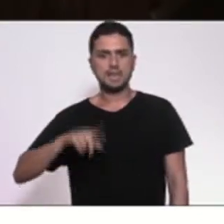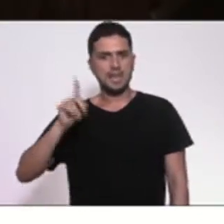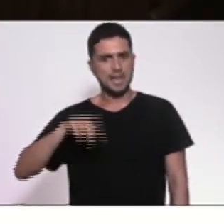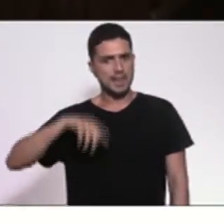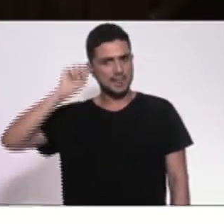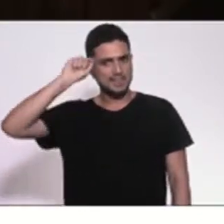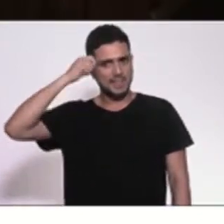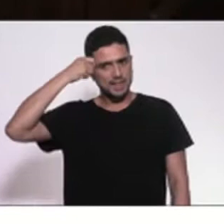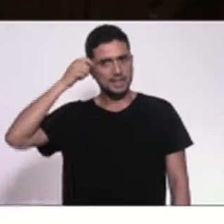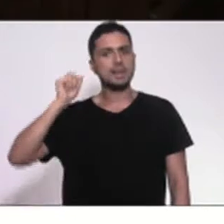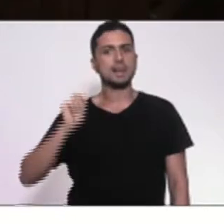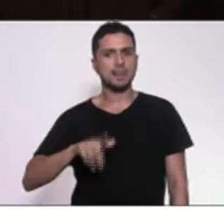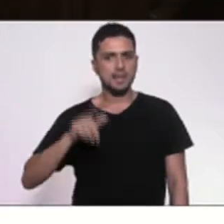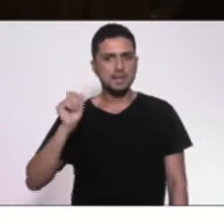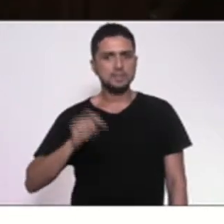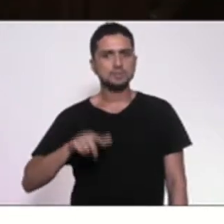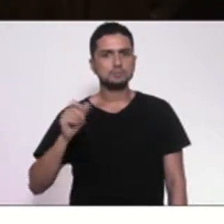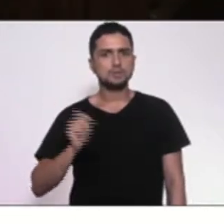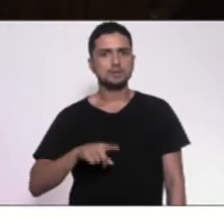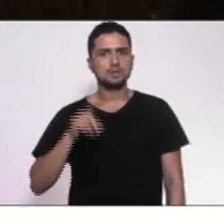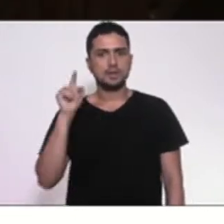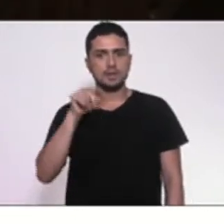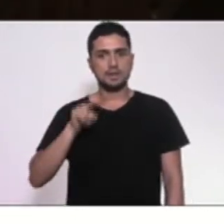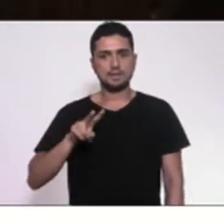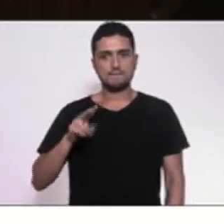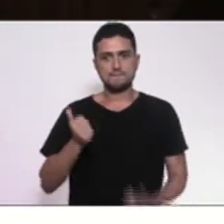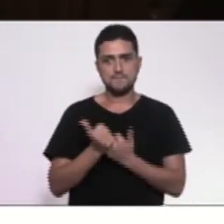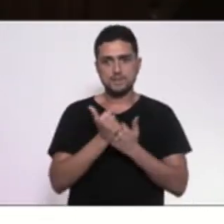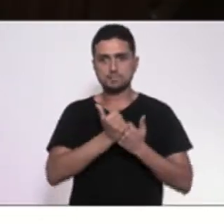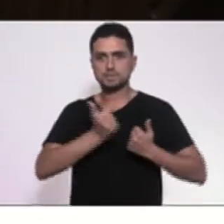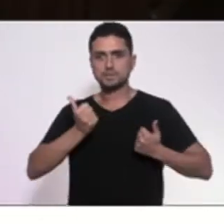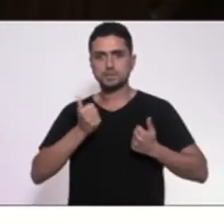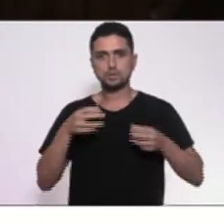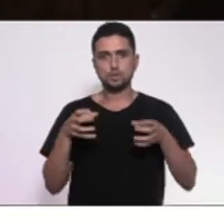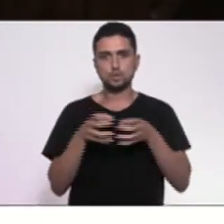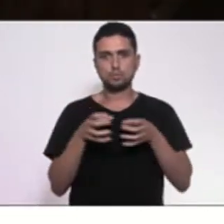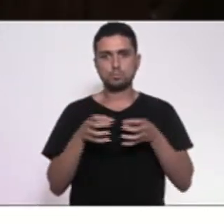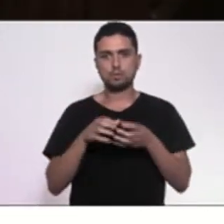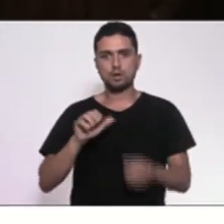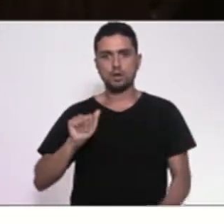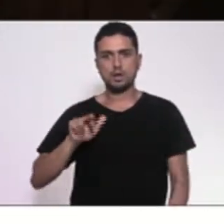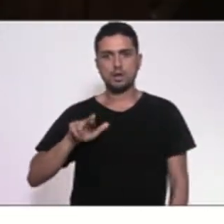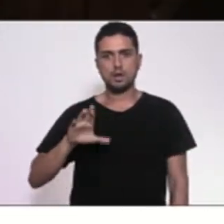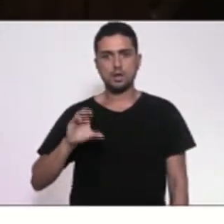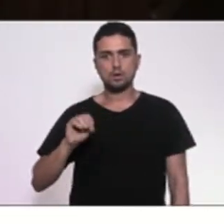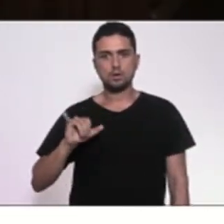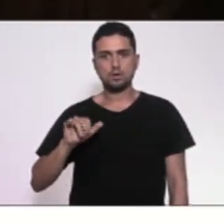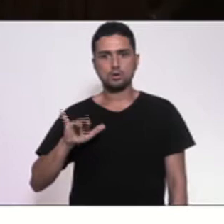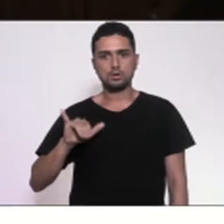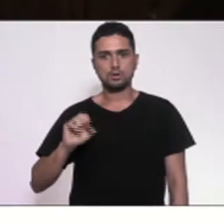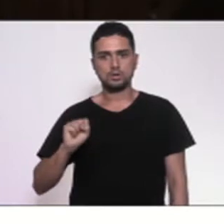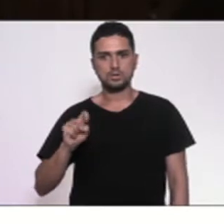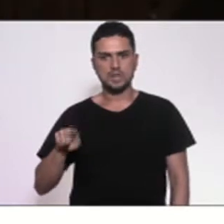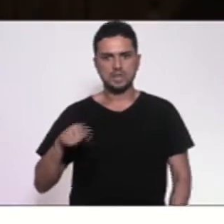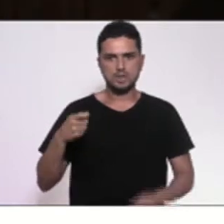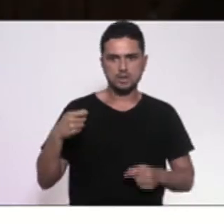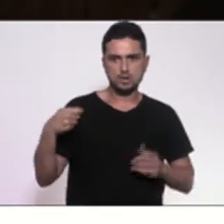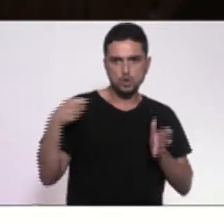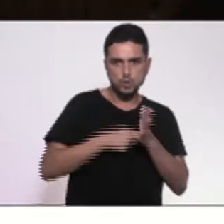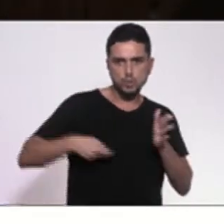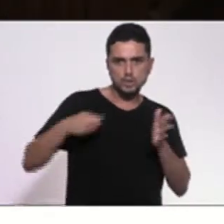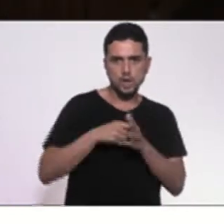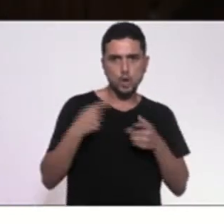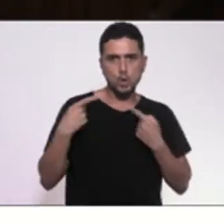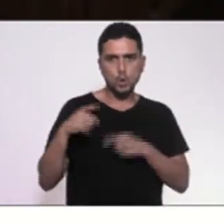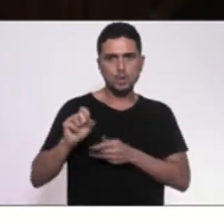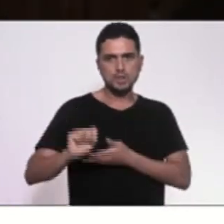e lésbica, vice-presidente do grupo Arco-Íris, pela resistência e luta contra o ódio,